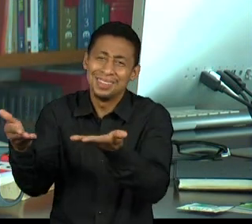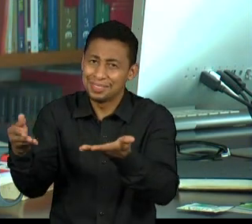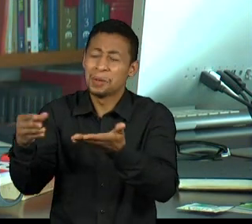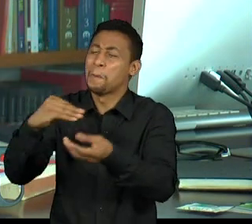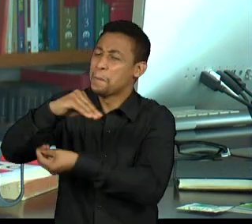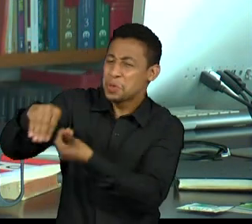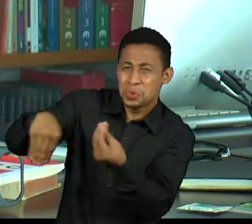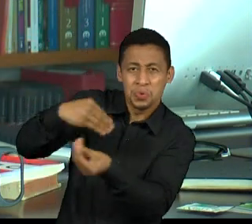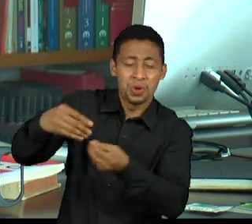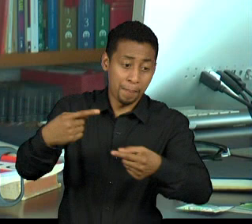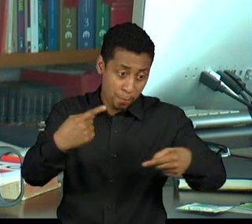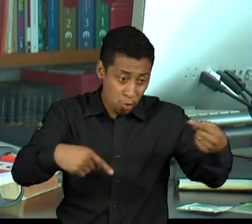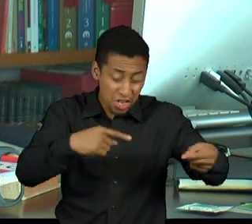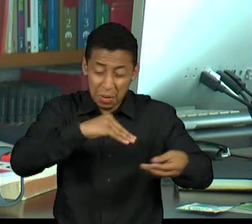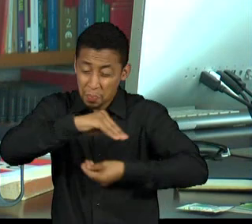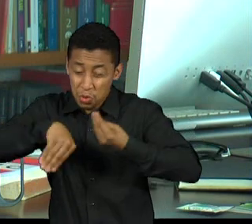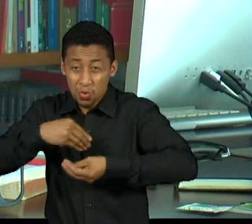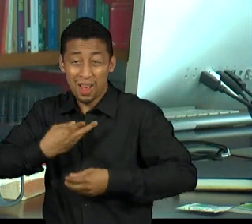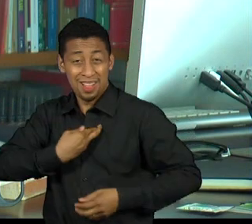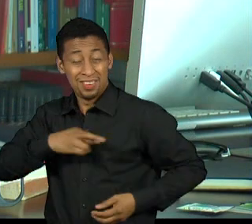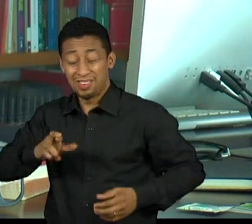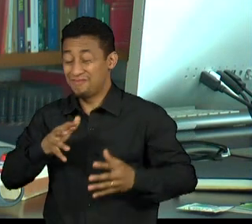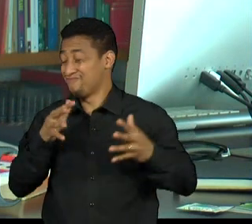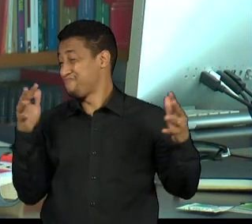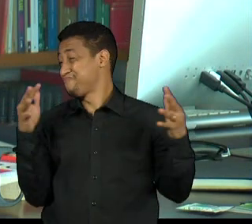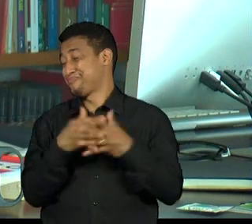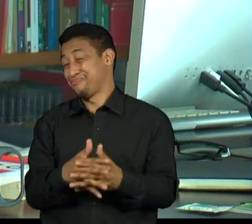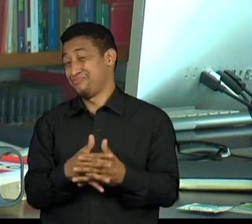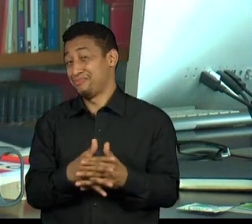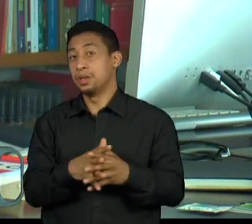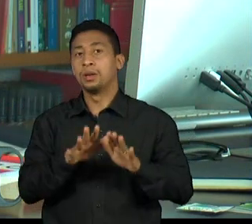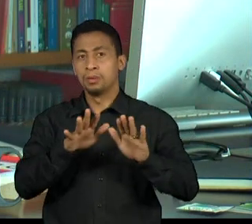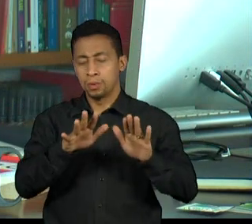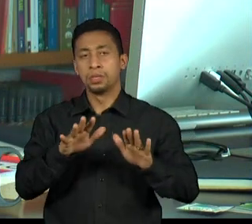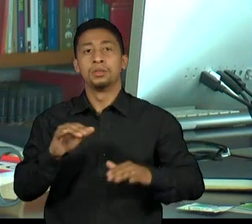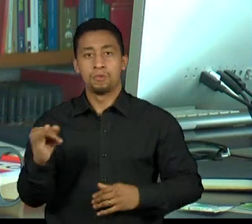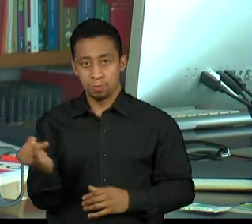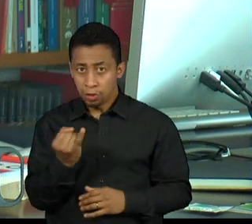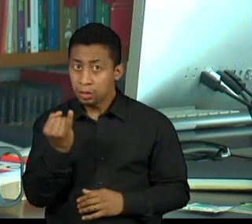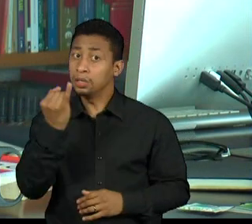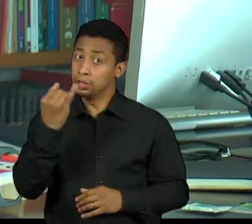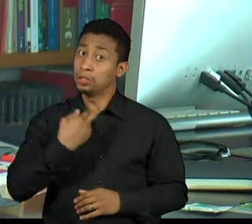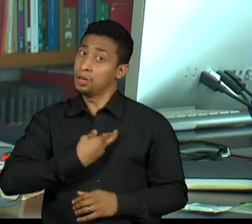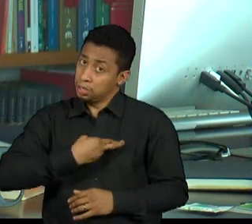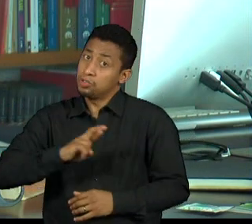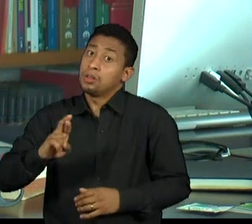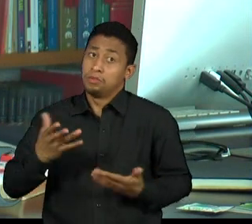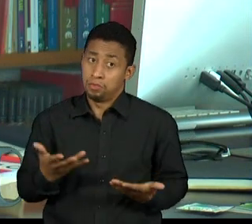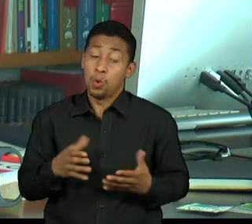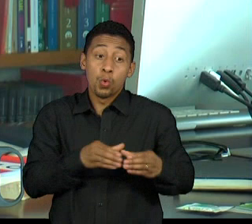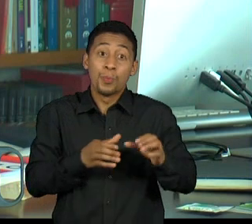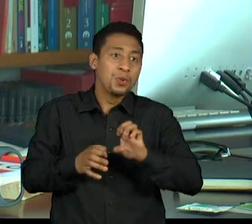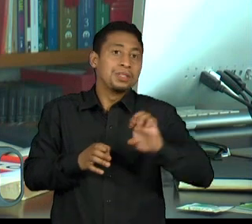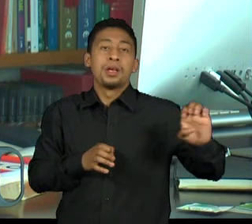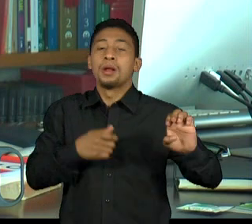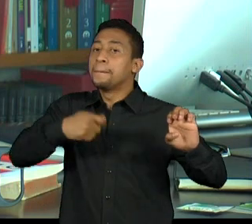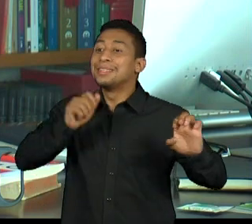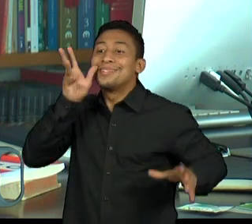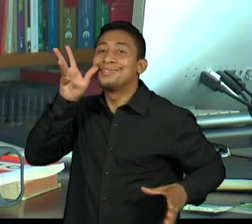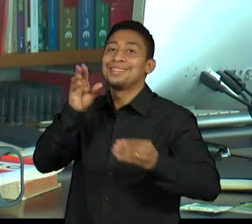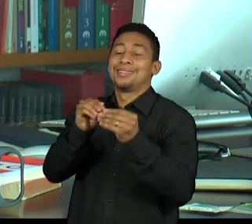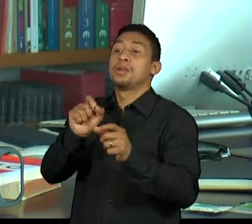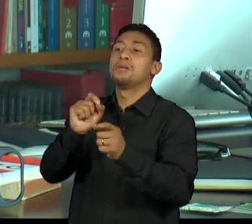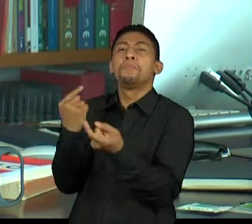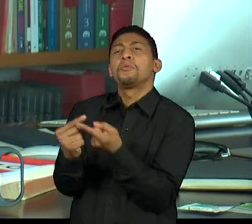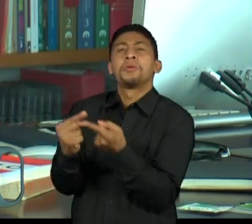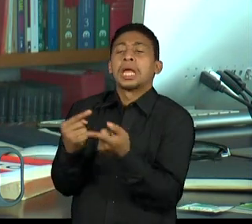é terrível, mas a gente tem que entender a importância da religião, e a gente que eu falo é a esquerda, né? E não menosprezar